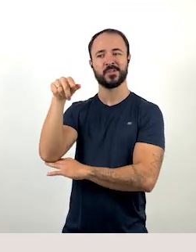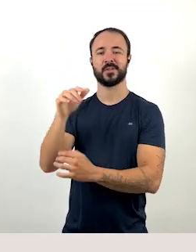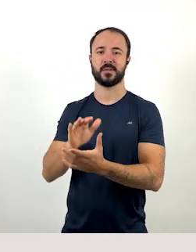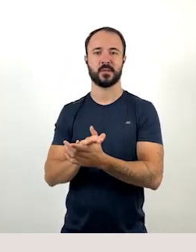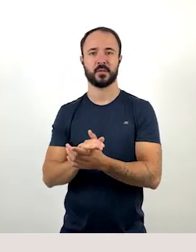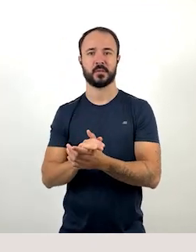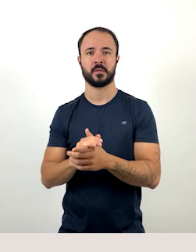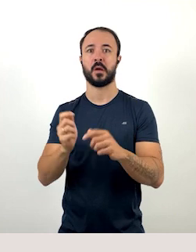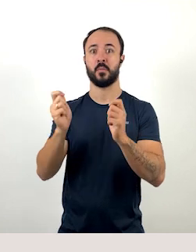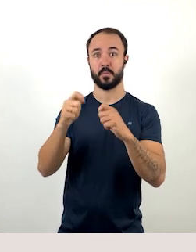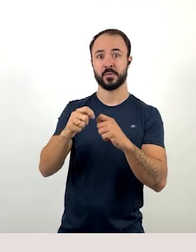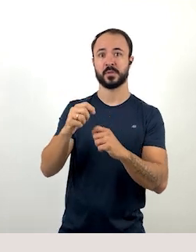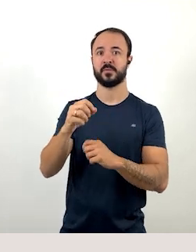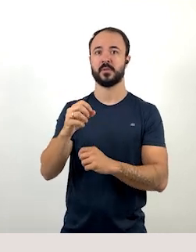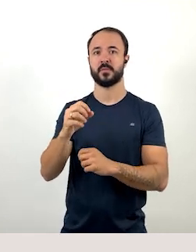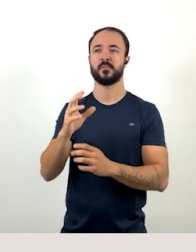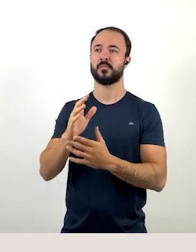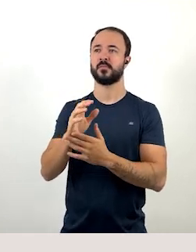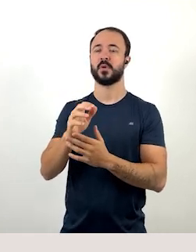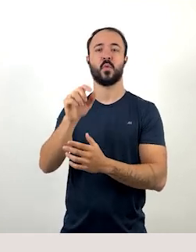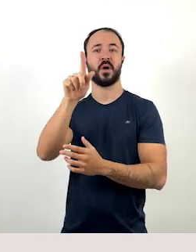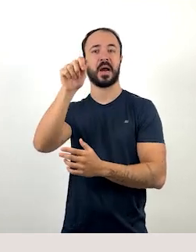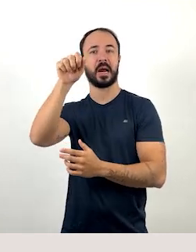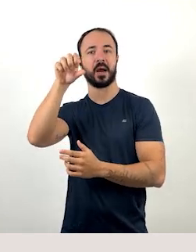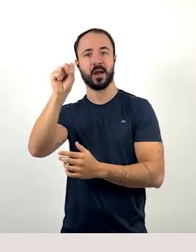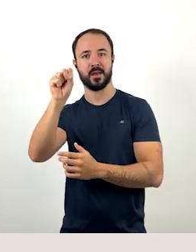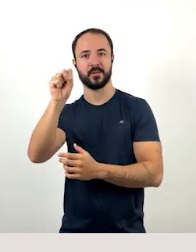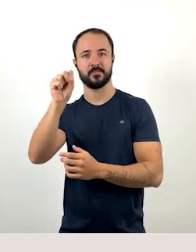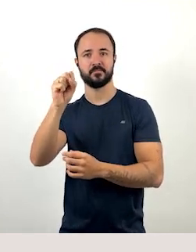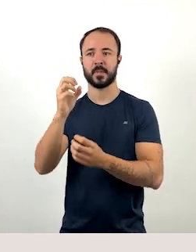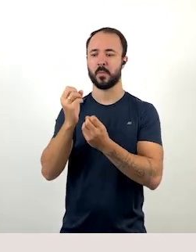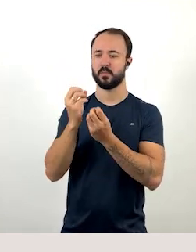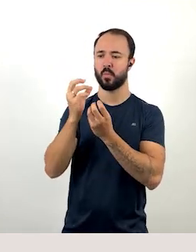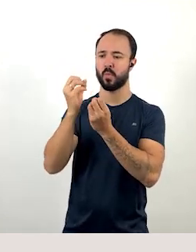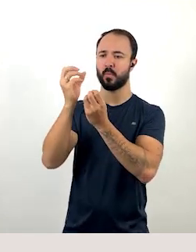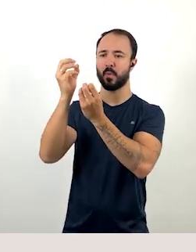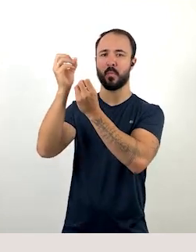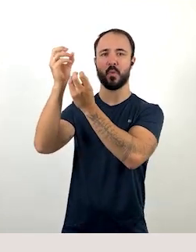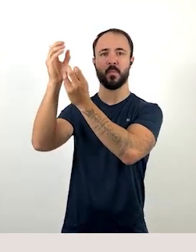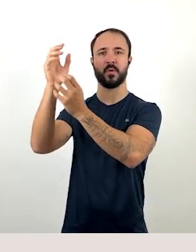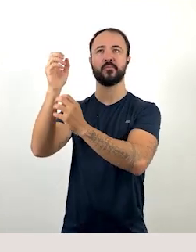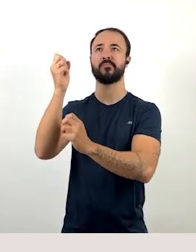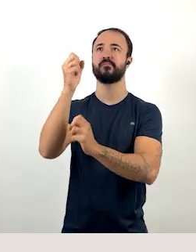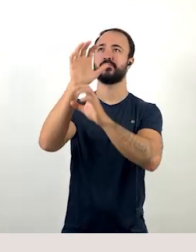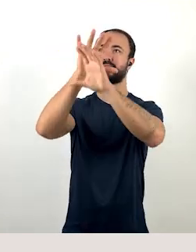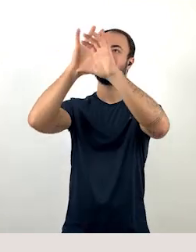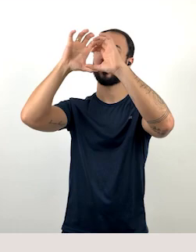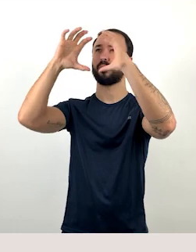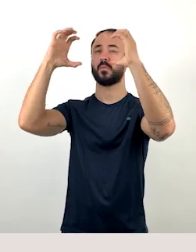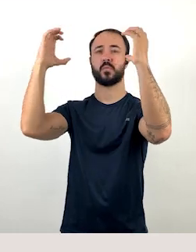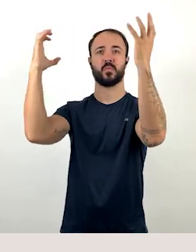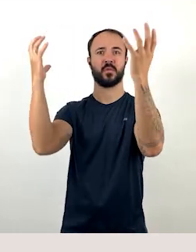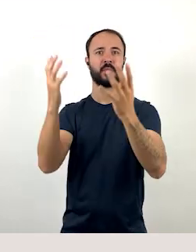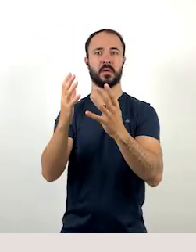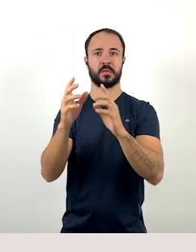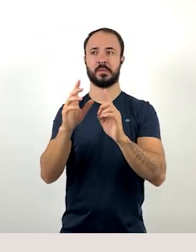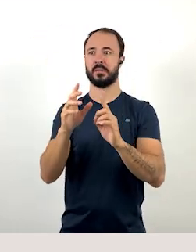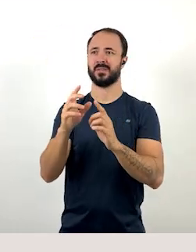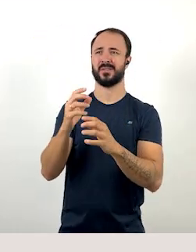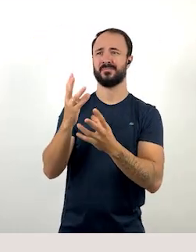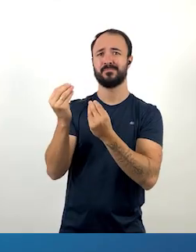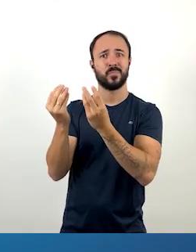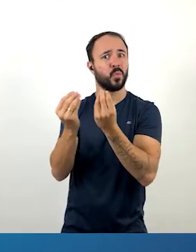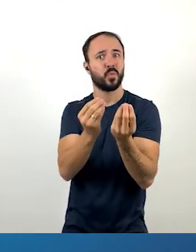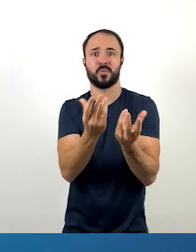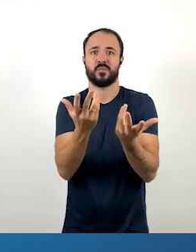um excesso de algum gás ou de algum produto naquela região. Poderia até ser considerado normal a presença de